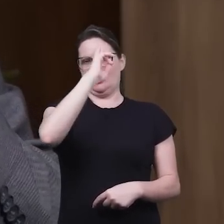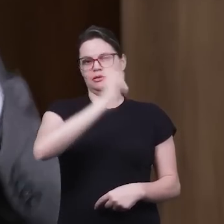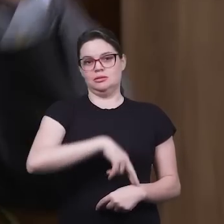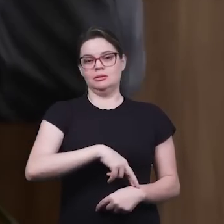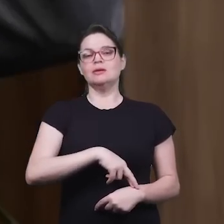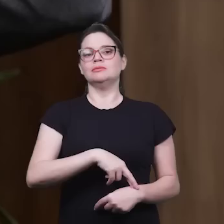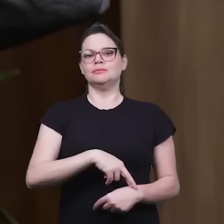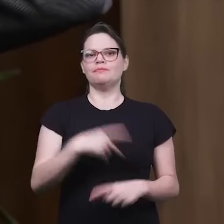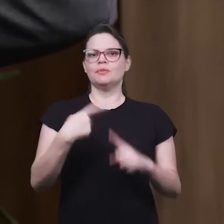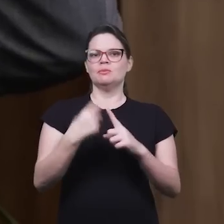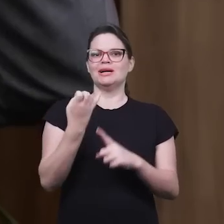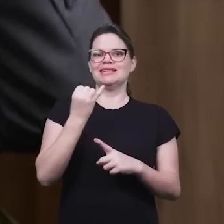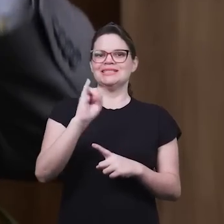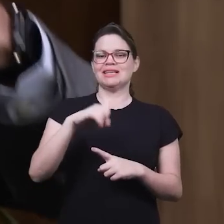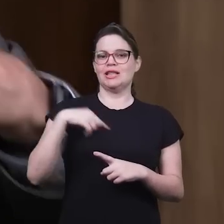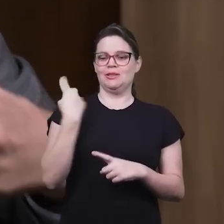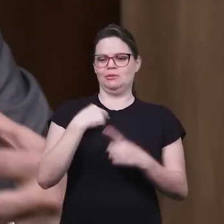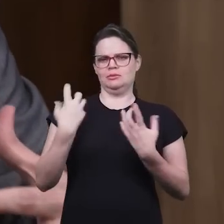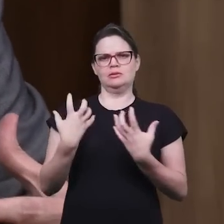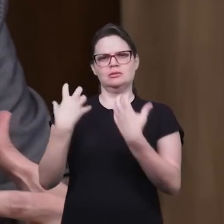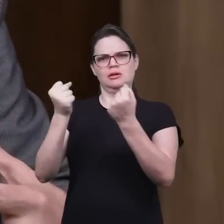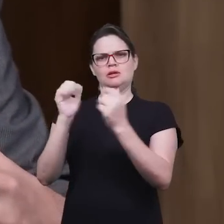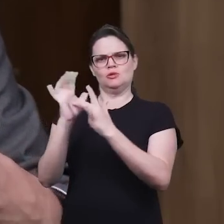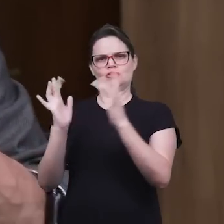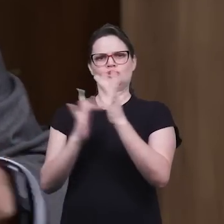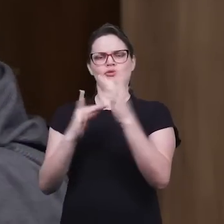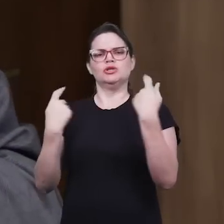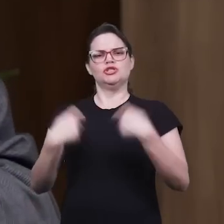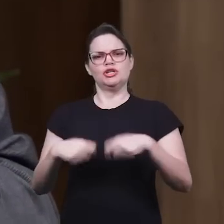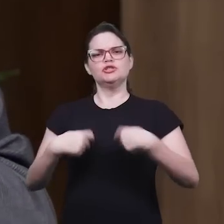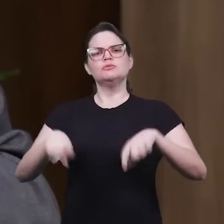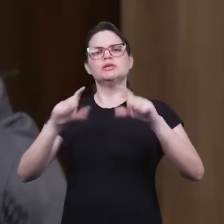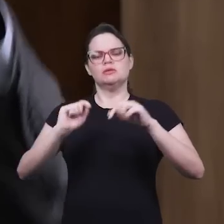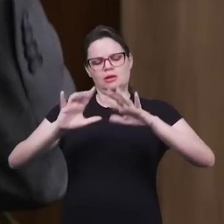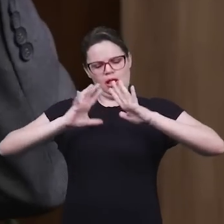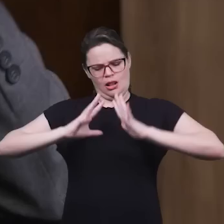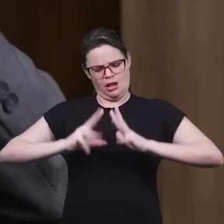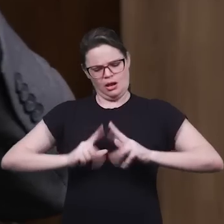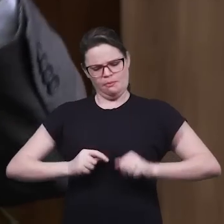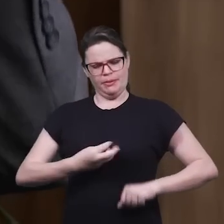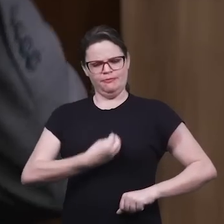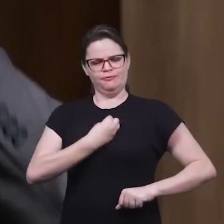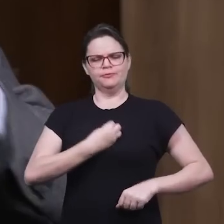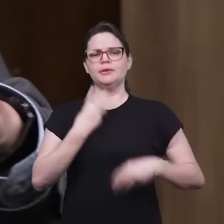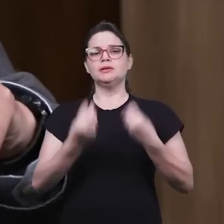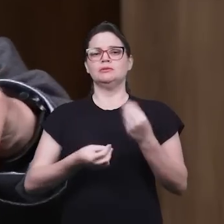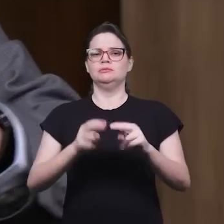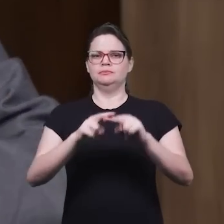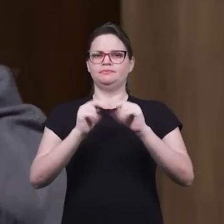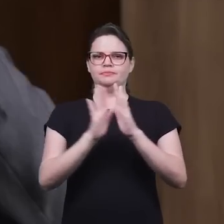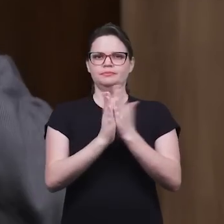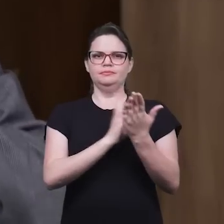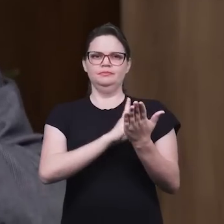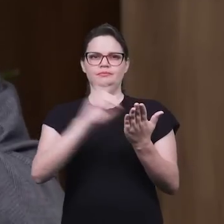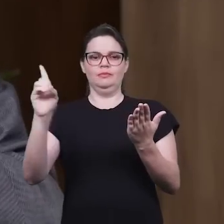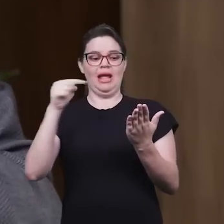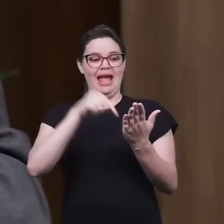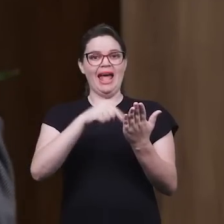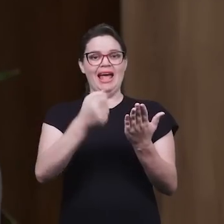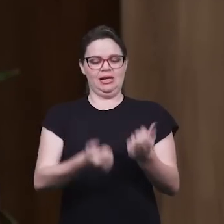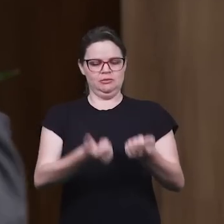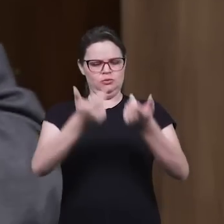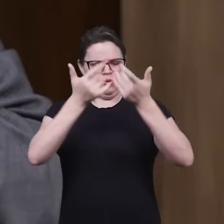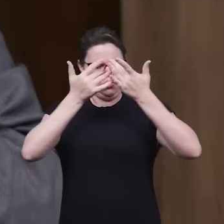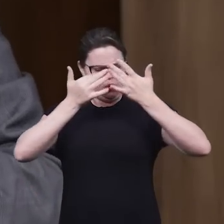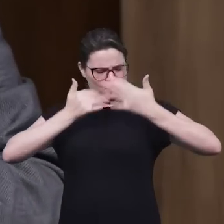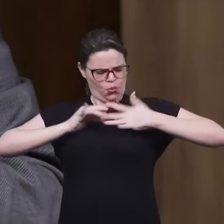assim acontece, é uma limpeza da sua vida. Pela palavra, é a água que limpa, que regenera,